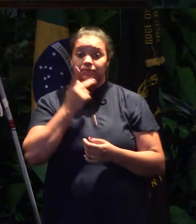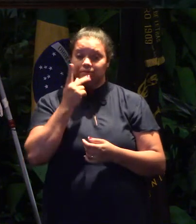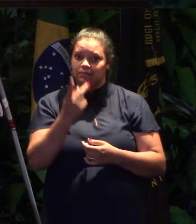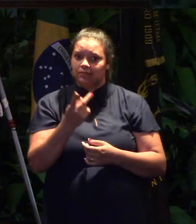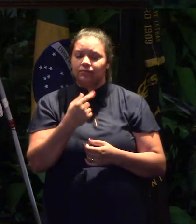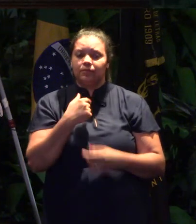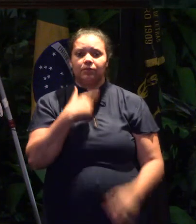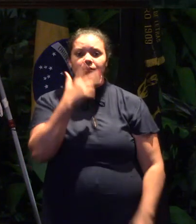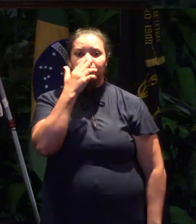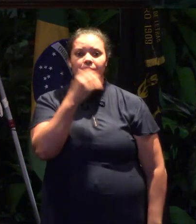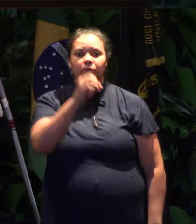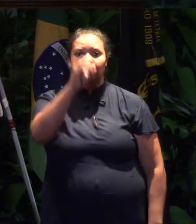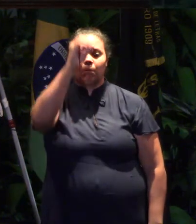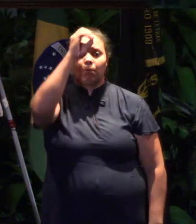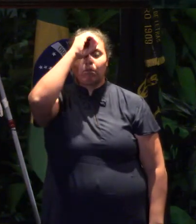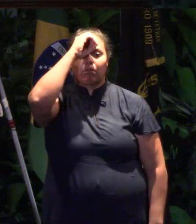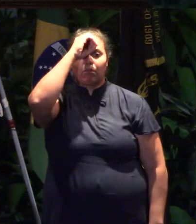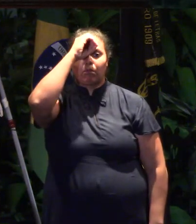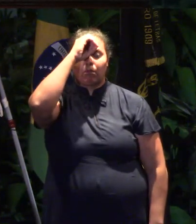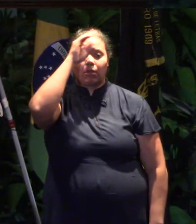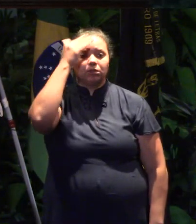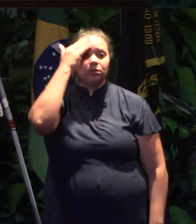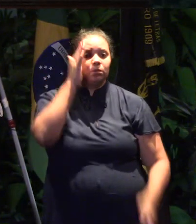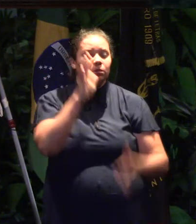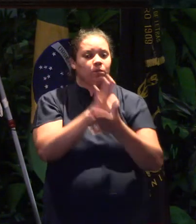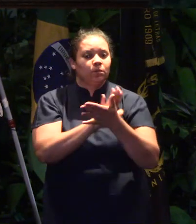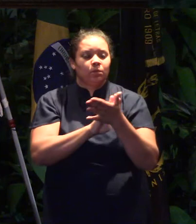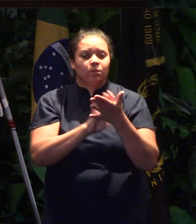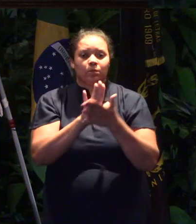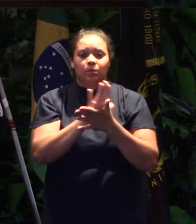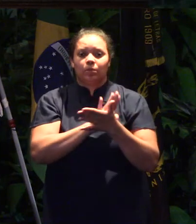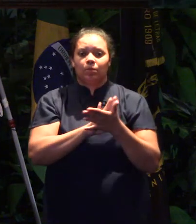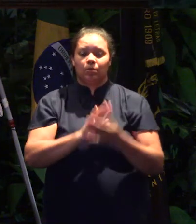uma ignorante com relação à